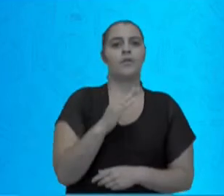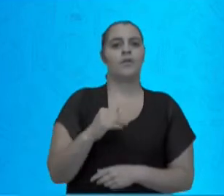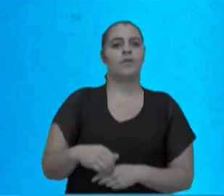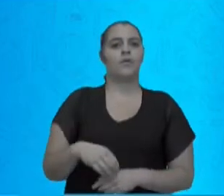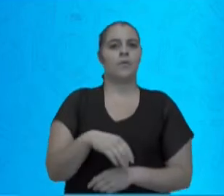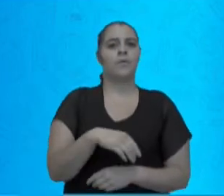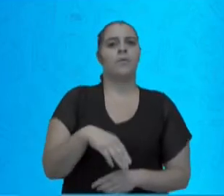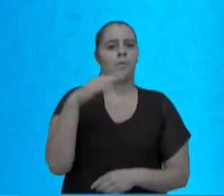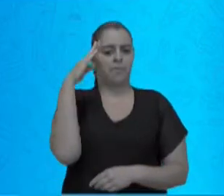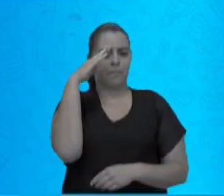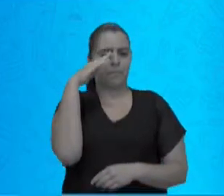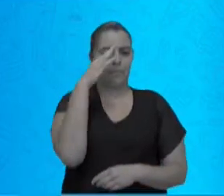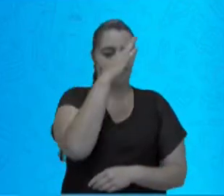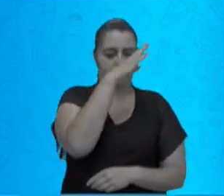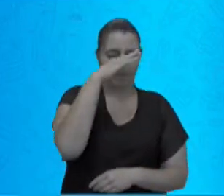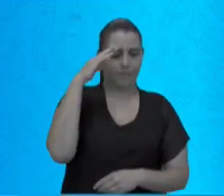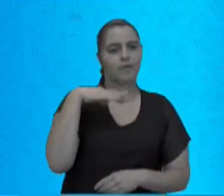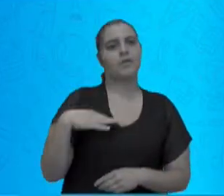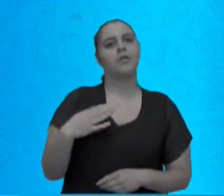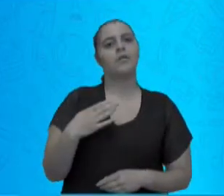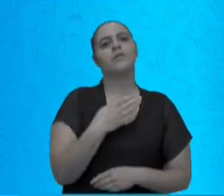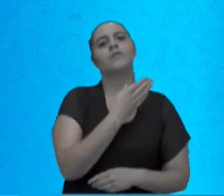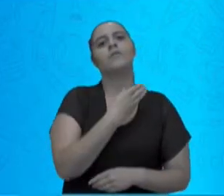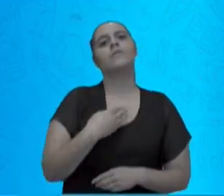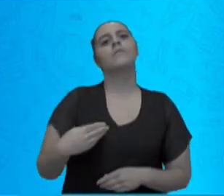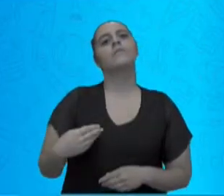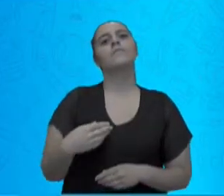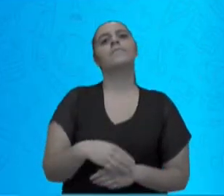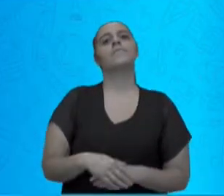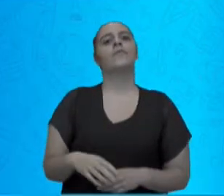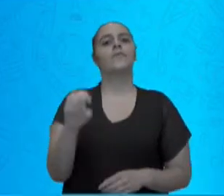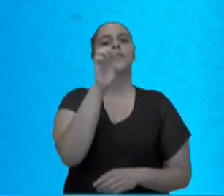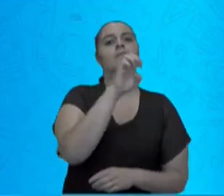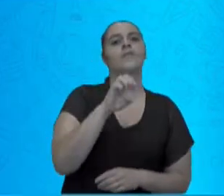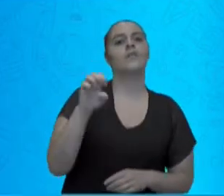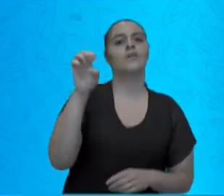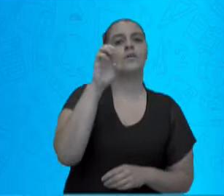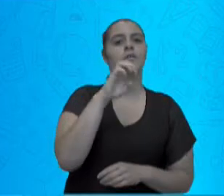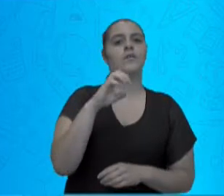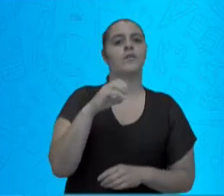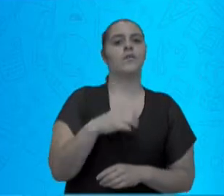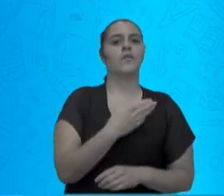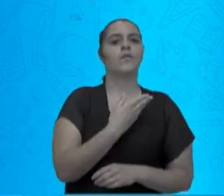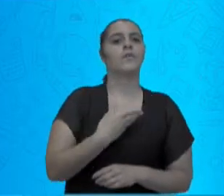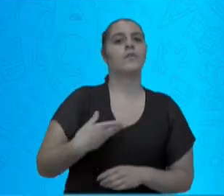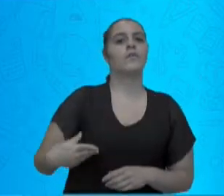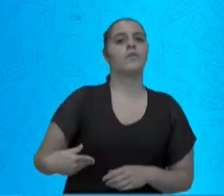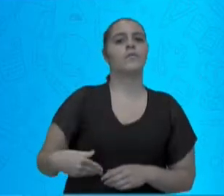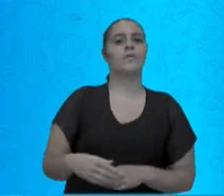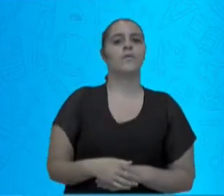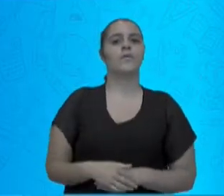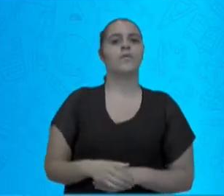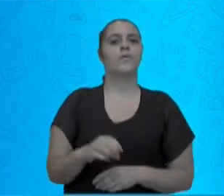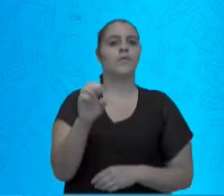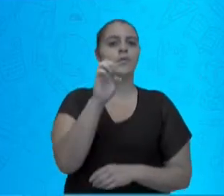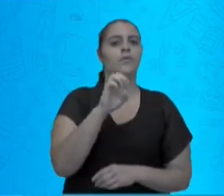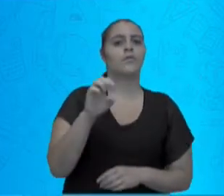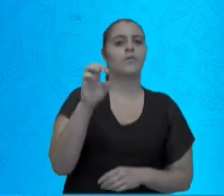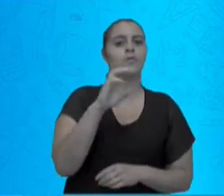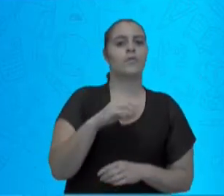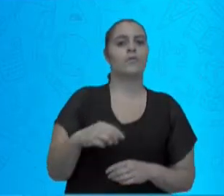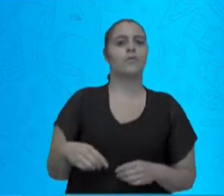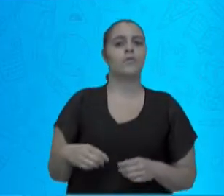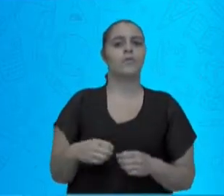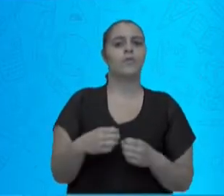presidente. Se chegarmos a nível de Estado, o governador. A nível de